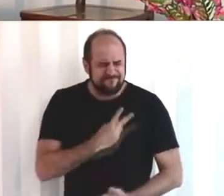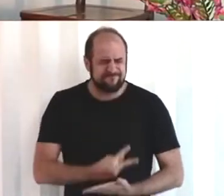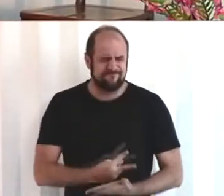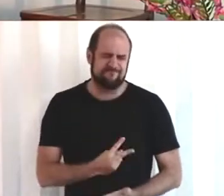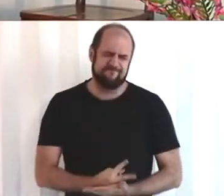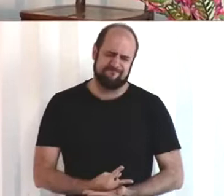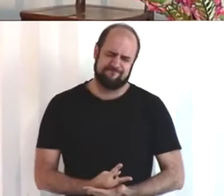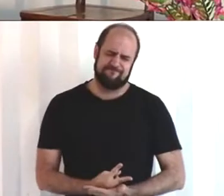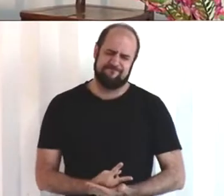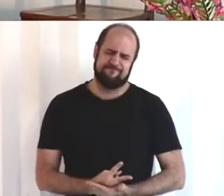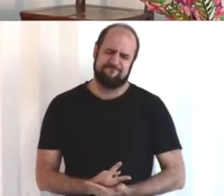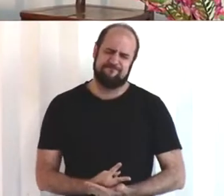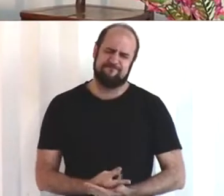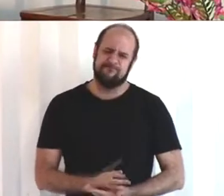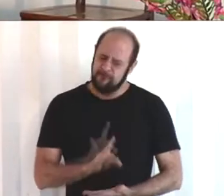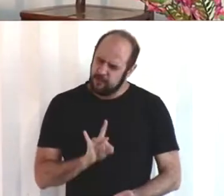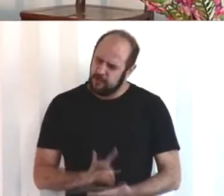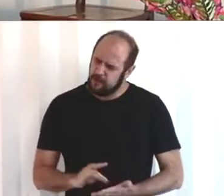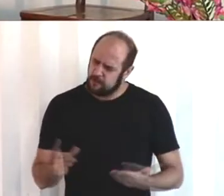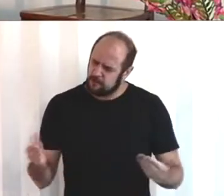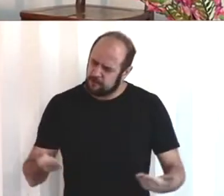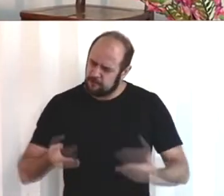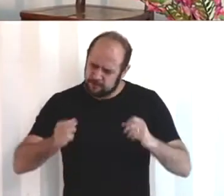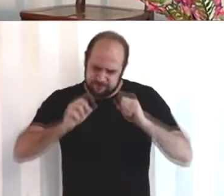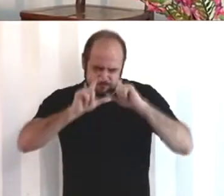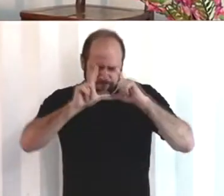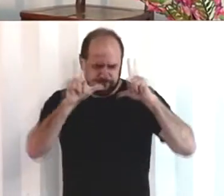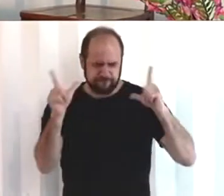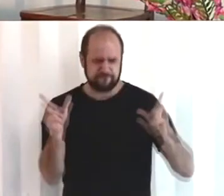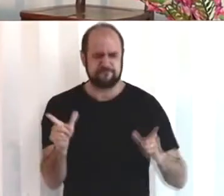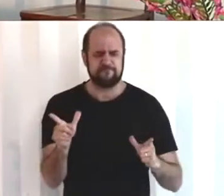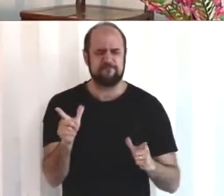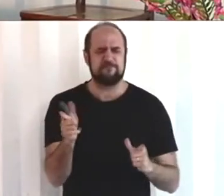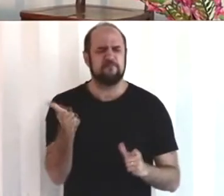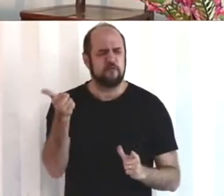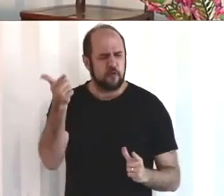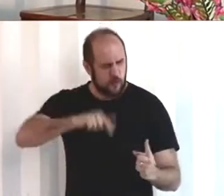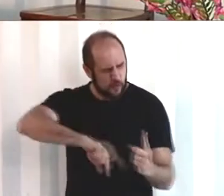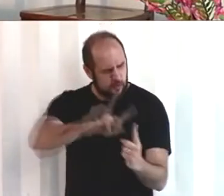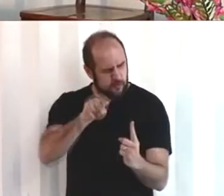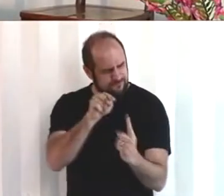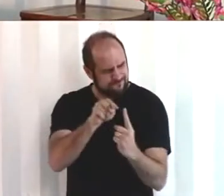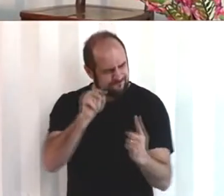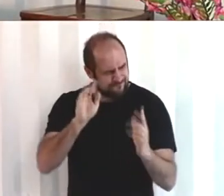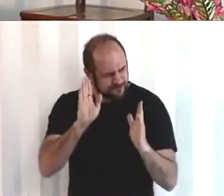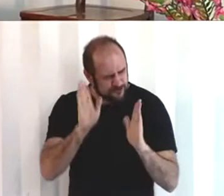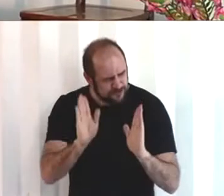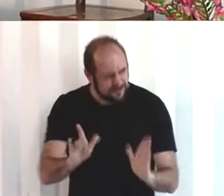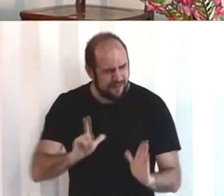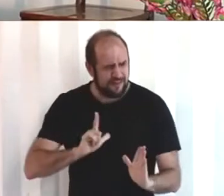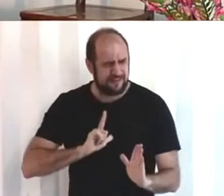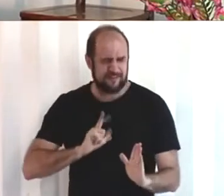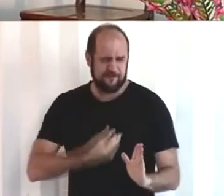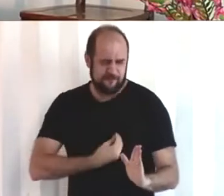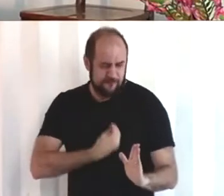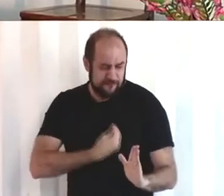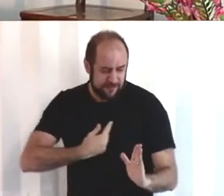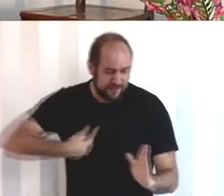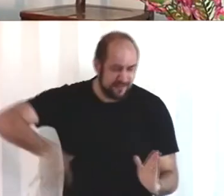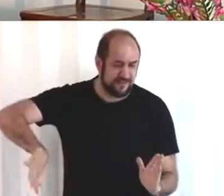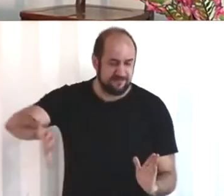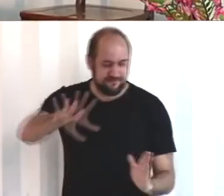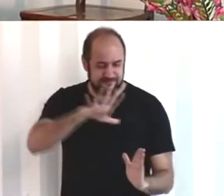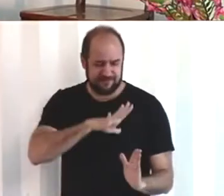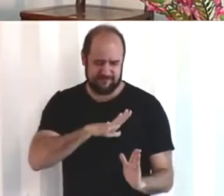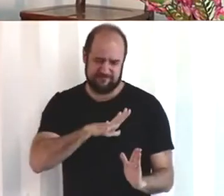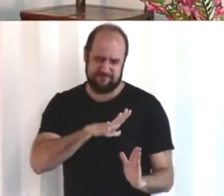ela certamente nessa manhã, mais uma vez, cumprirá o propósito pelo qual o Senhor já estabeleceu em nossas vidas.